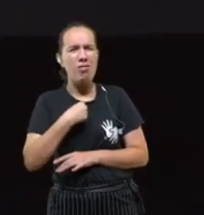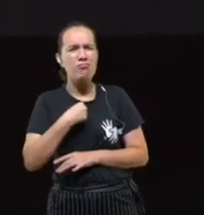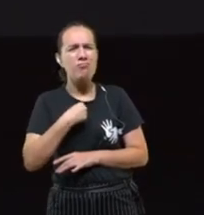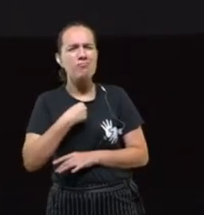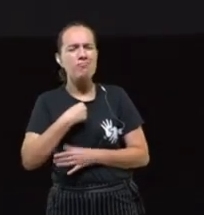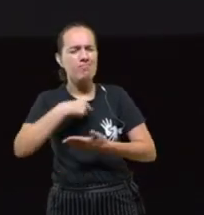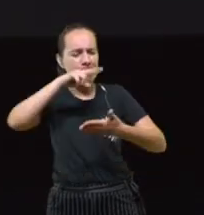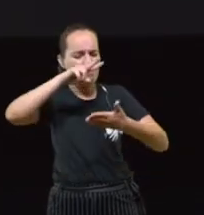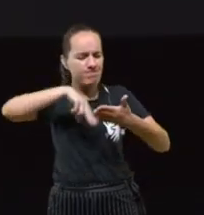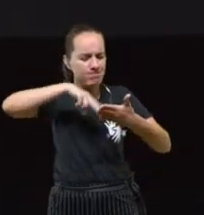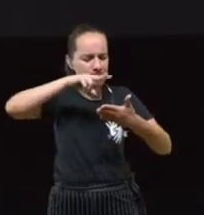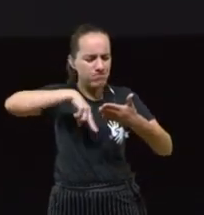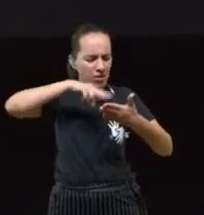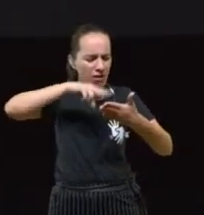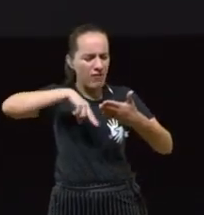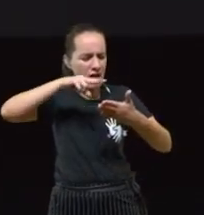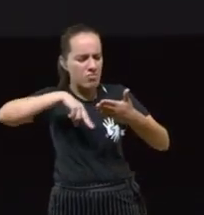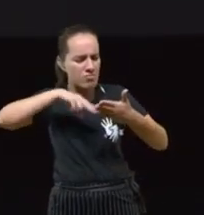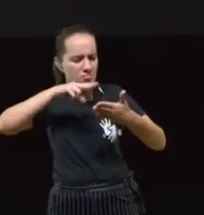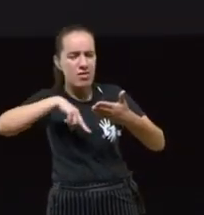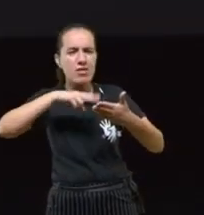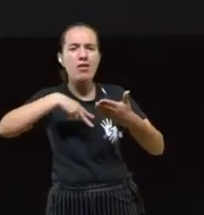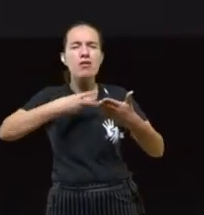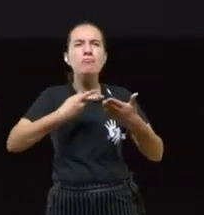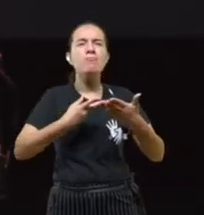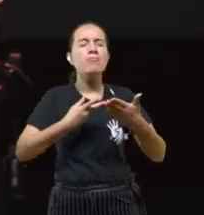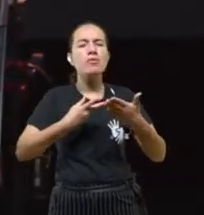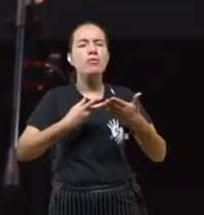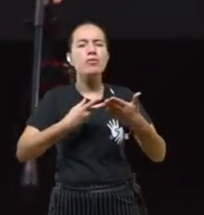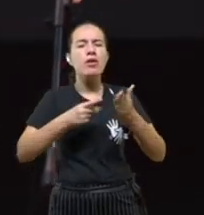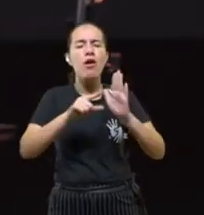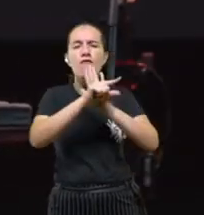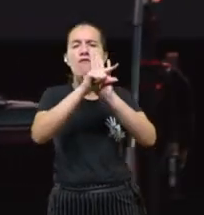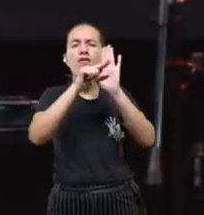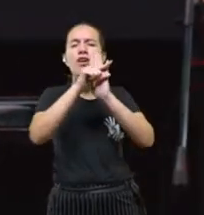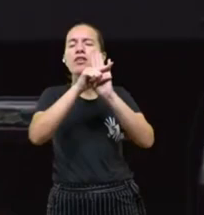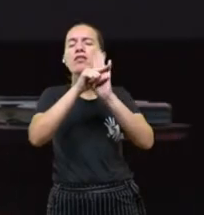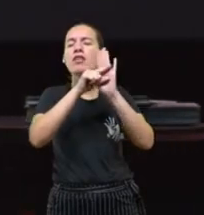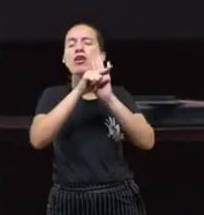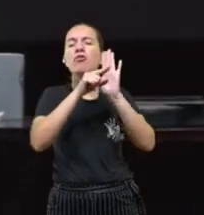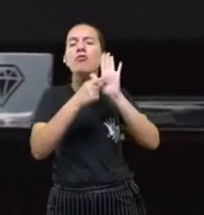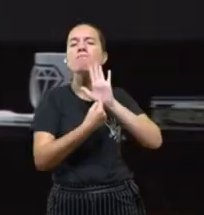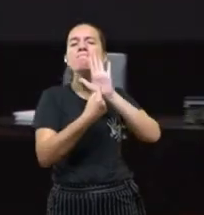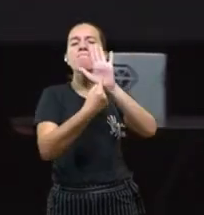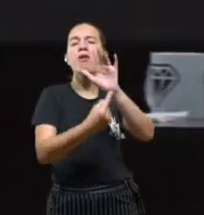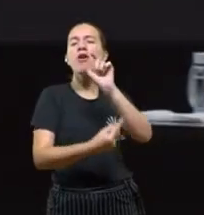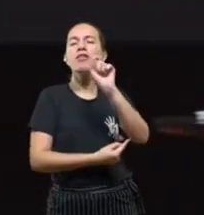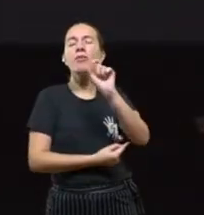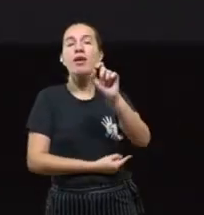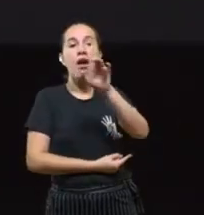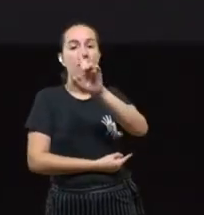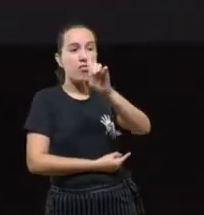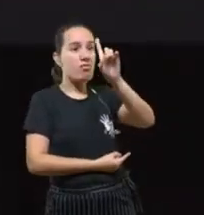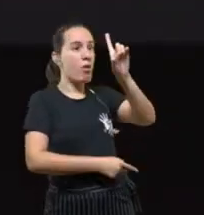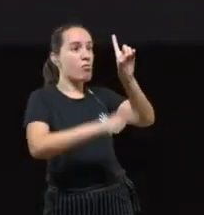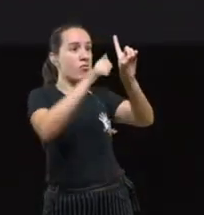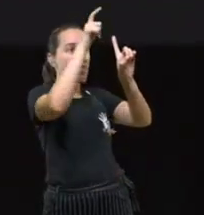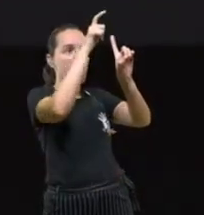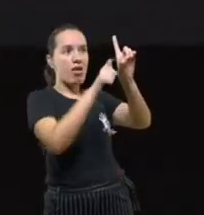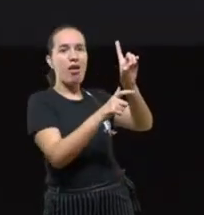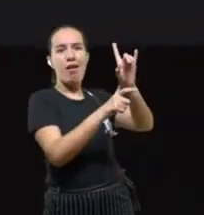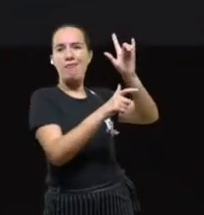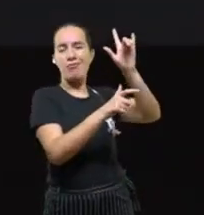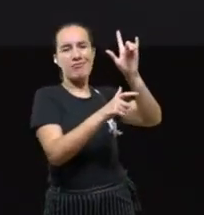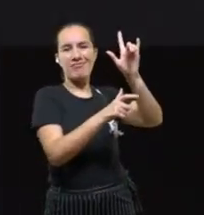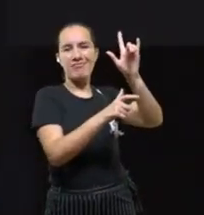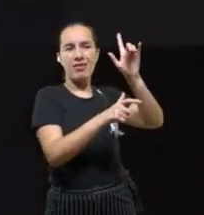Todos nós entendemos, ok? Deus é amor. Na verdade, quem já fez a escola da Bíblia, né? A Bíblia fala que Deus é o